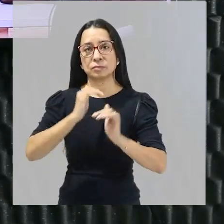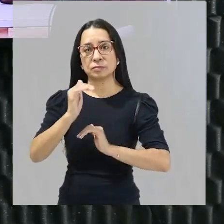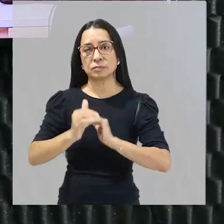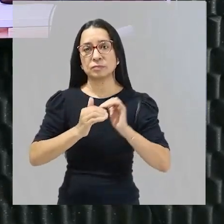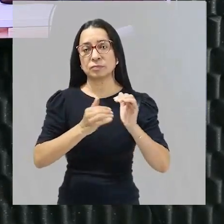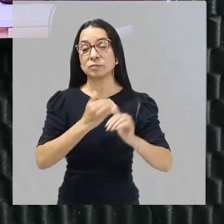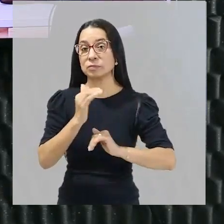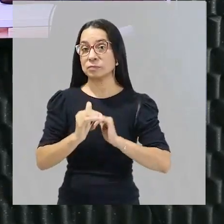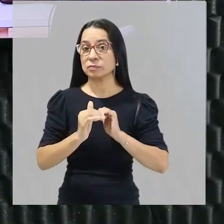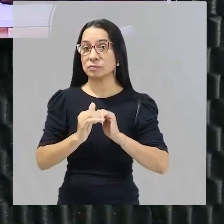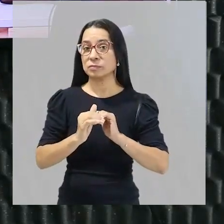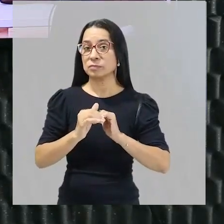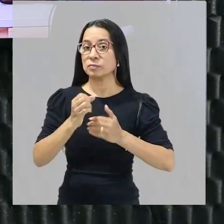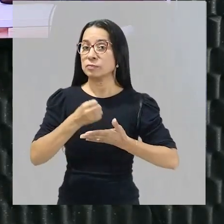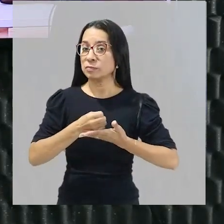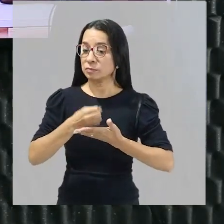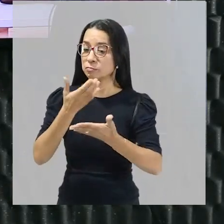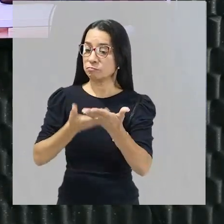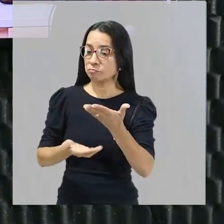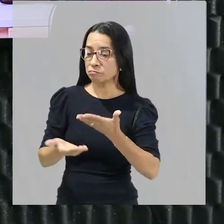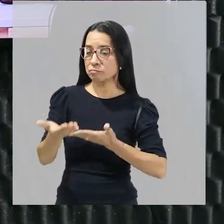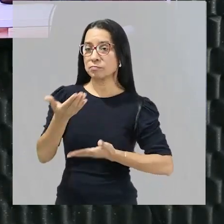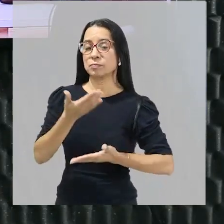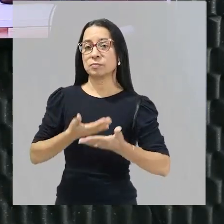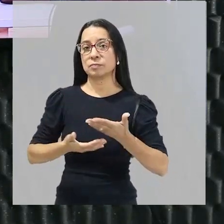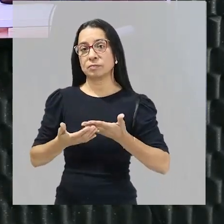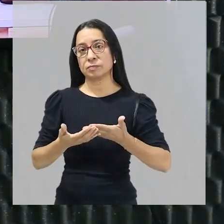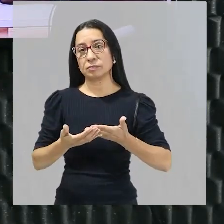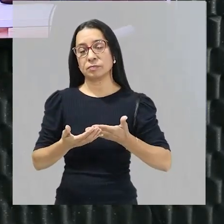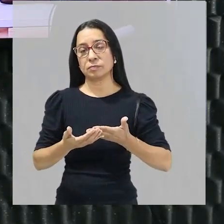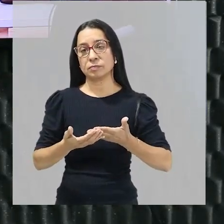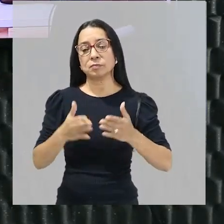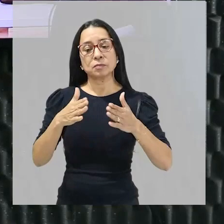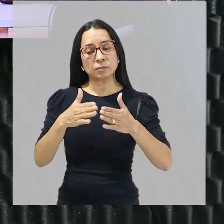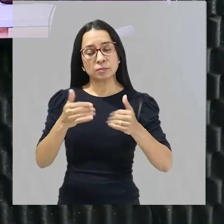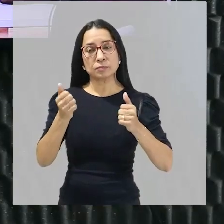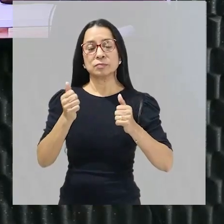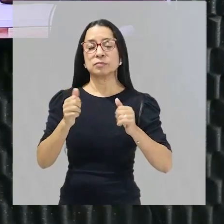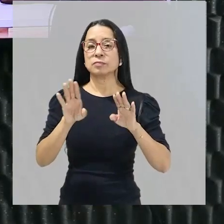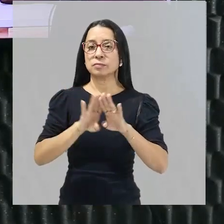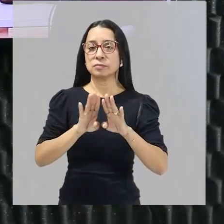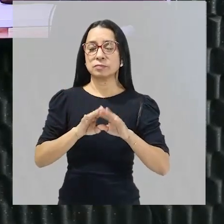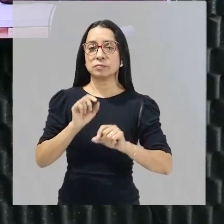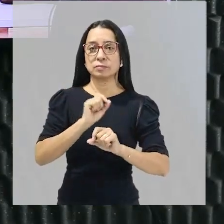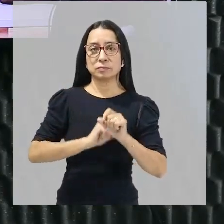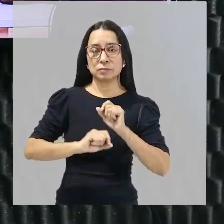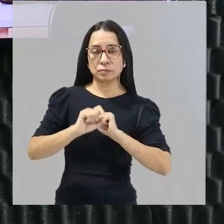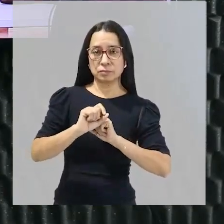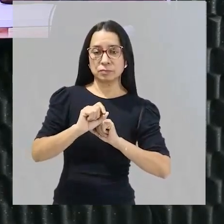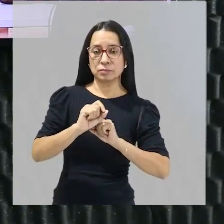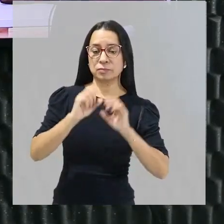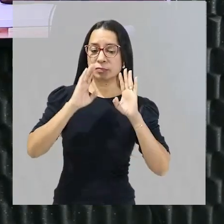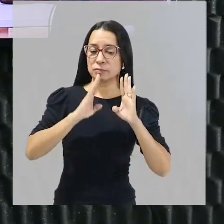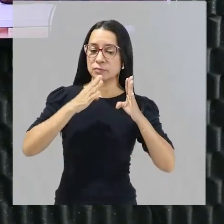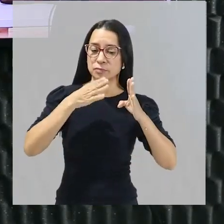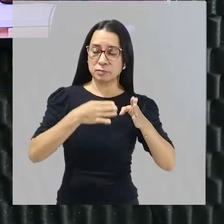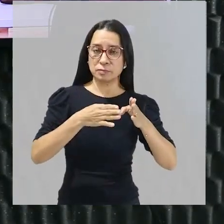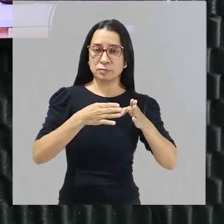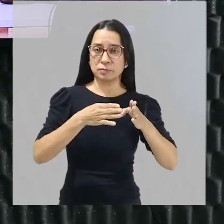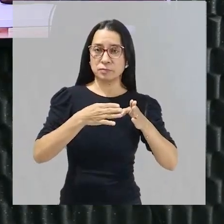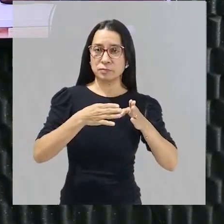harmonia. E eu quero também, claro, te pedir que tu mantenhas o foco. Então, prestas bem atenção, coloca teu